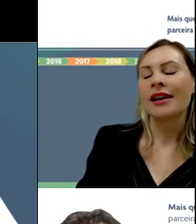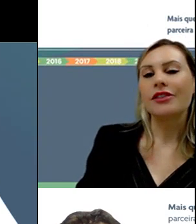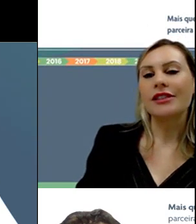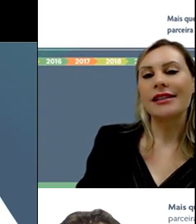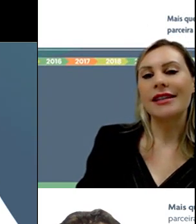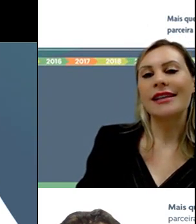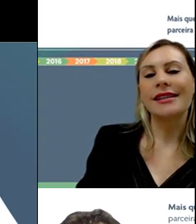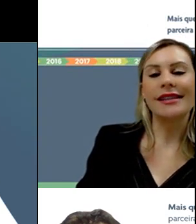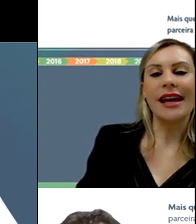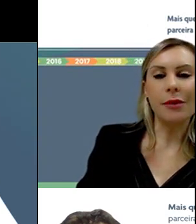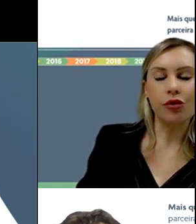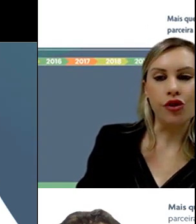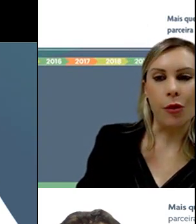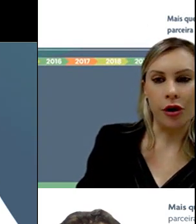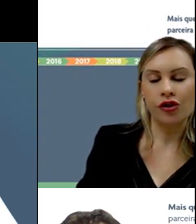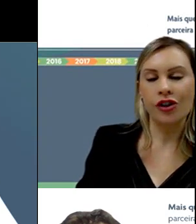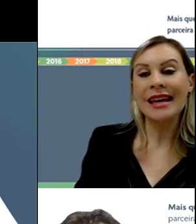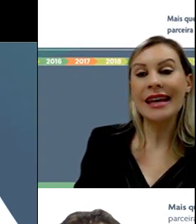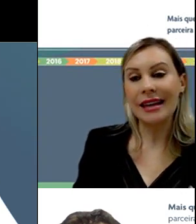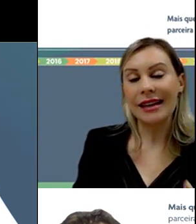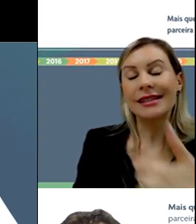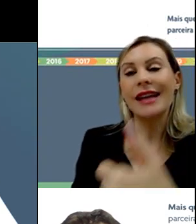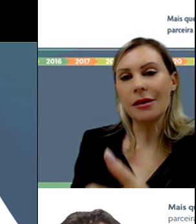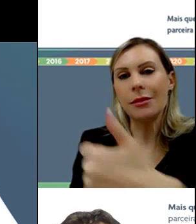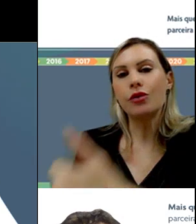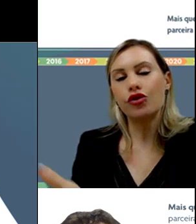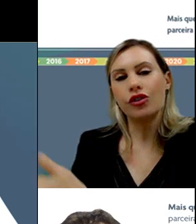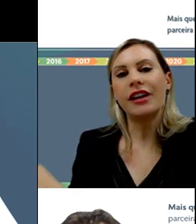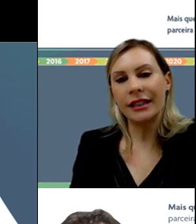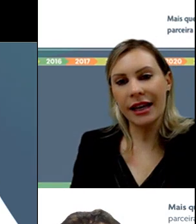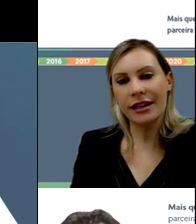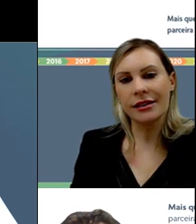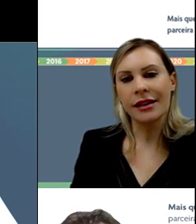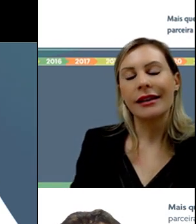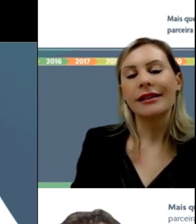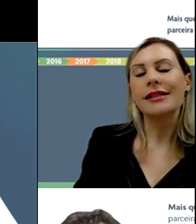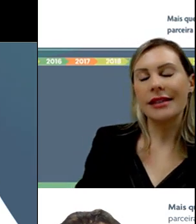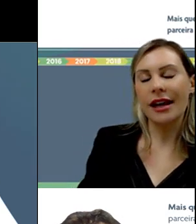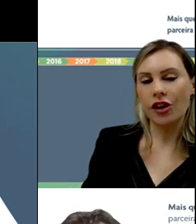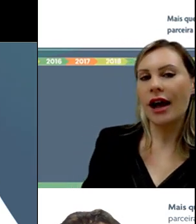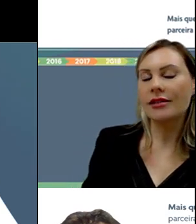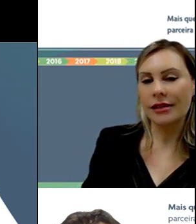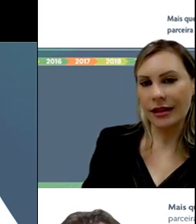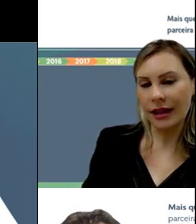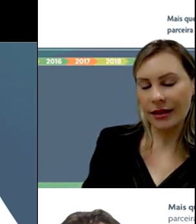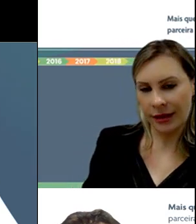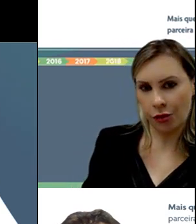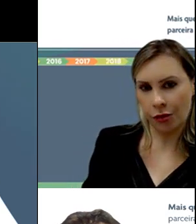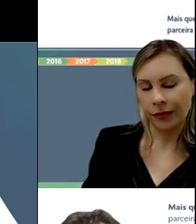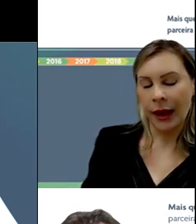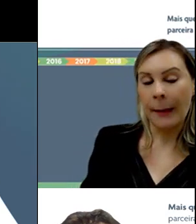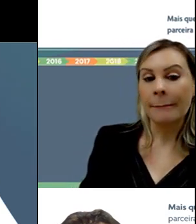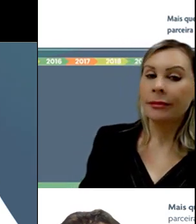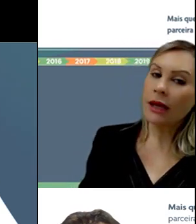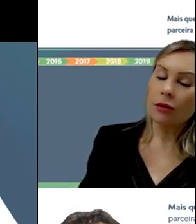né? Se você quisesse 100 mil de morte e 100 mil de invalidez, R$